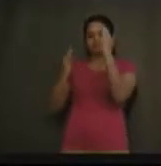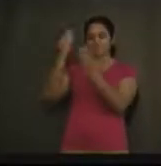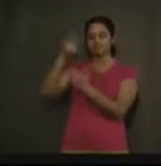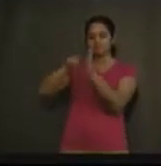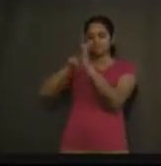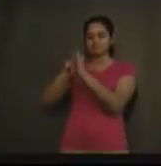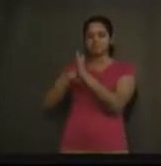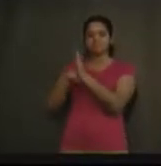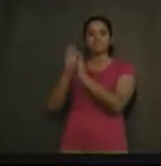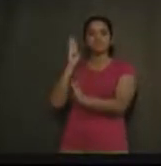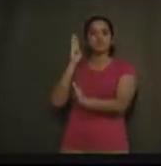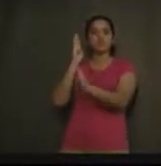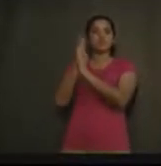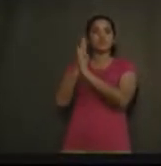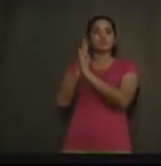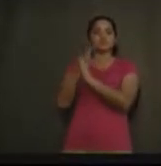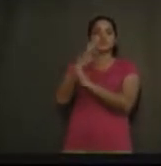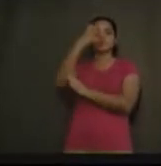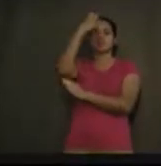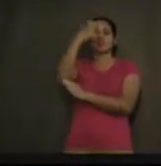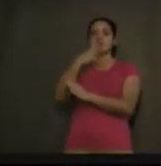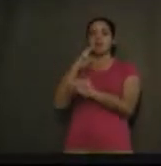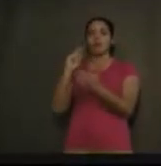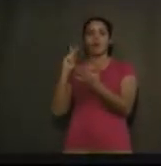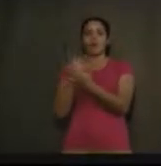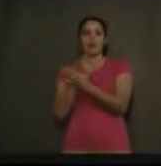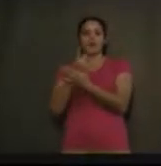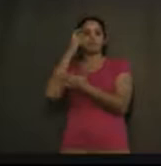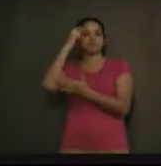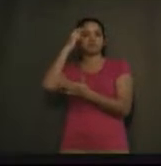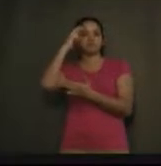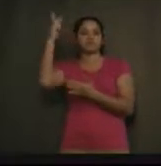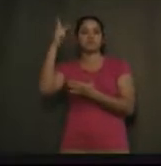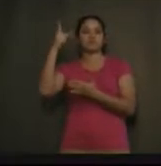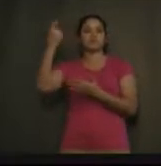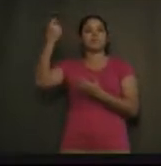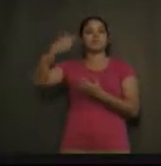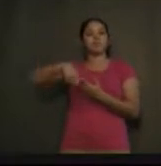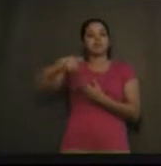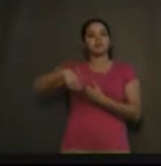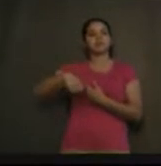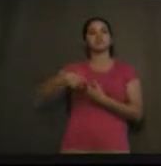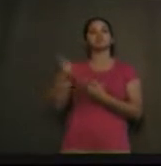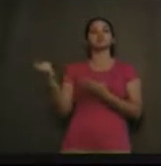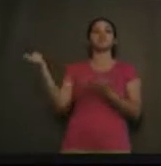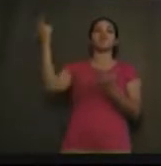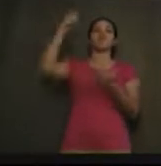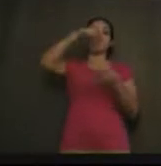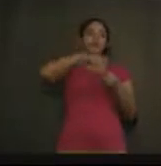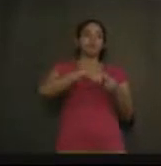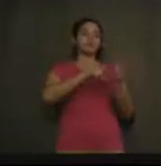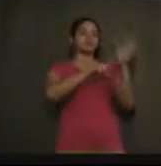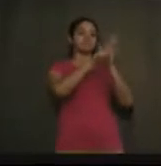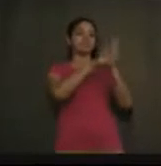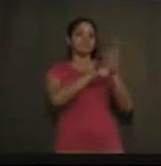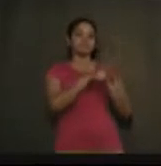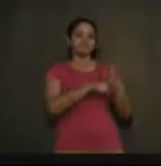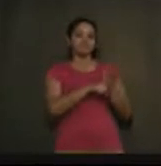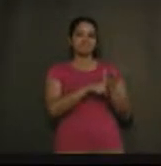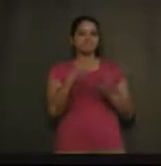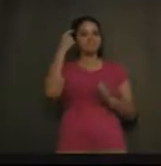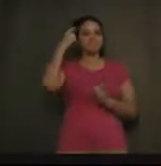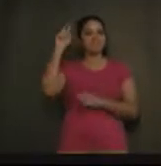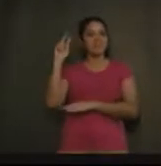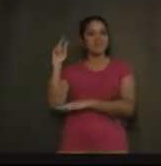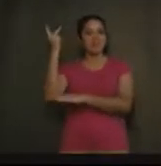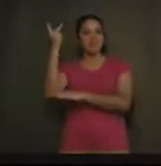basicamente inutilizava boa parte do trabalho que ele tinha apresentado para ganhar o prêmio do rei da Suécia